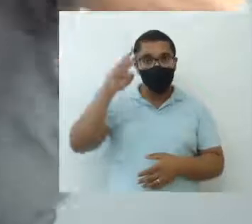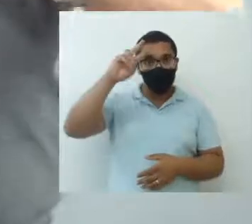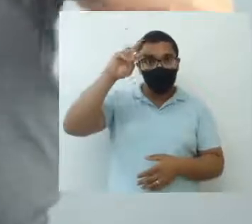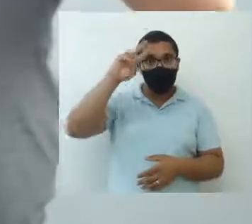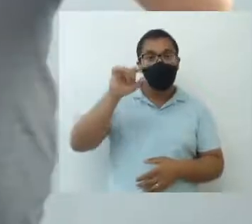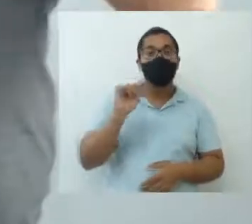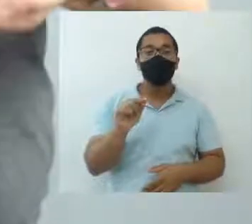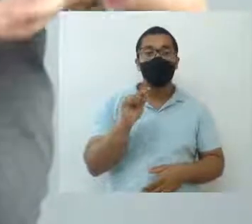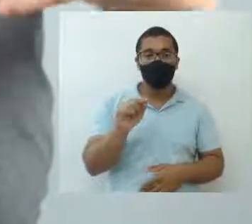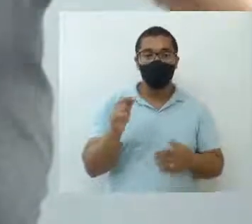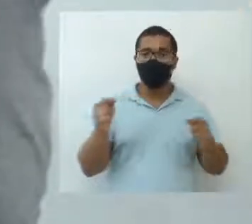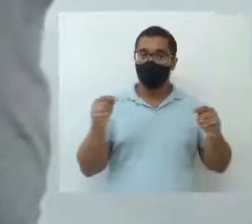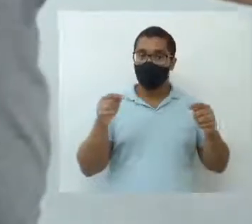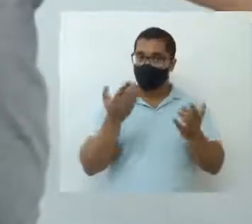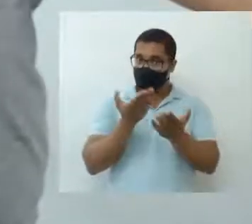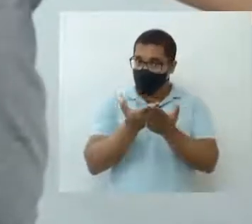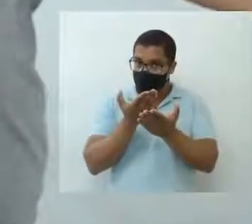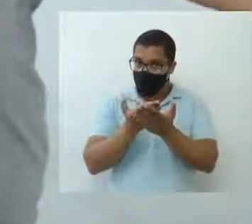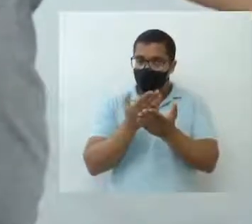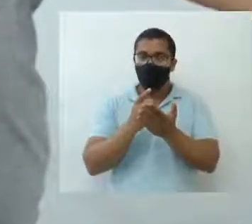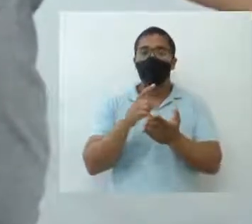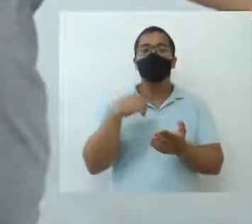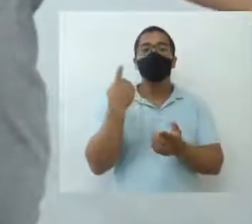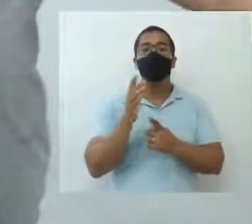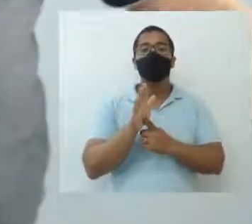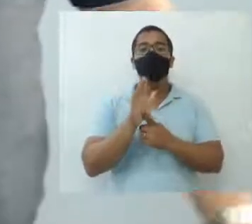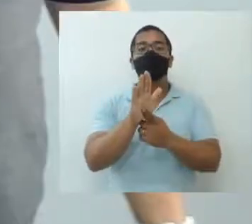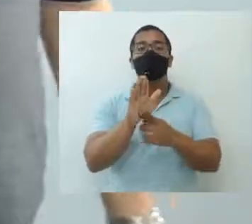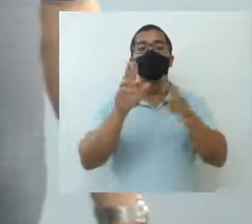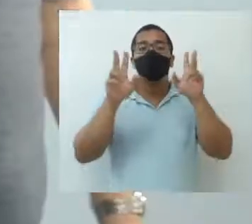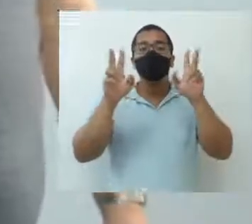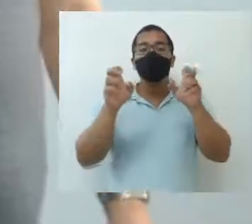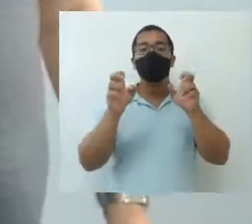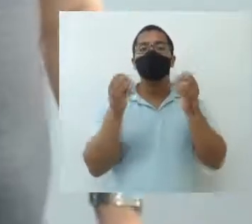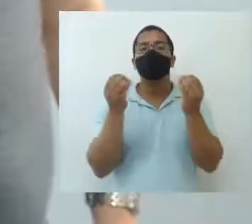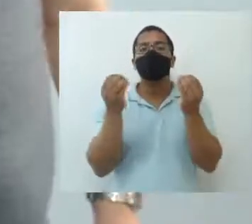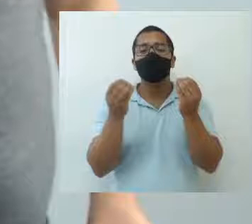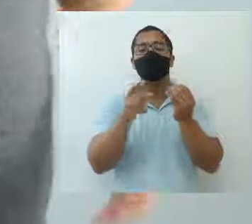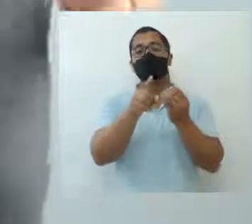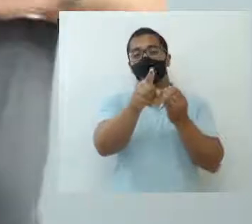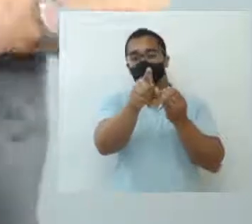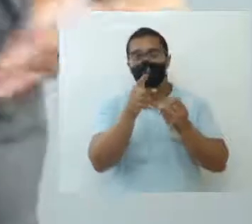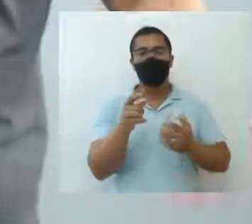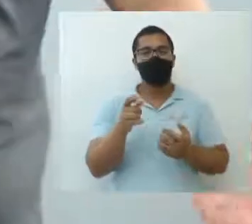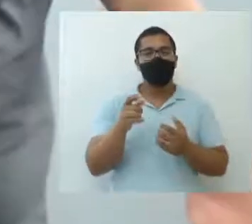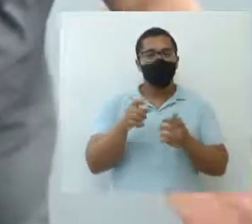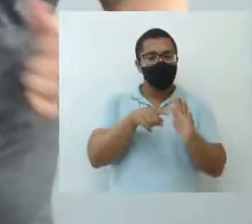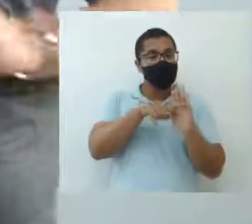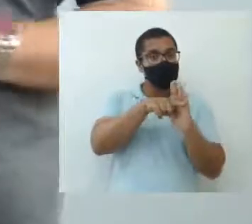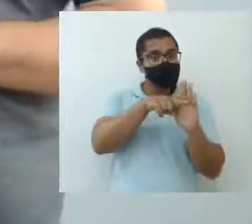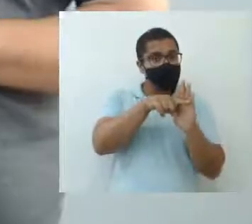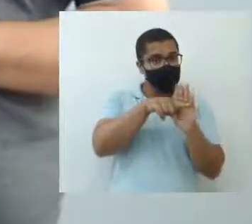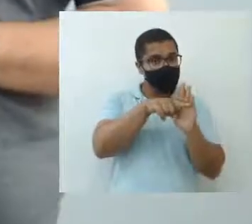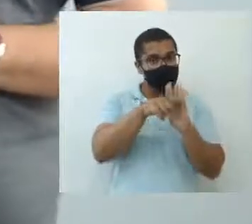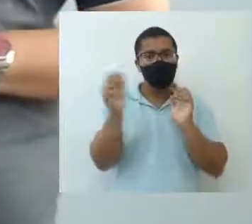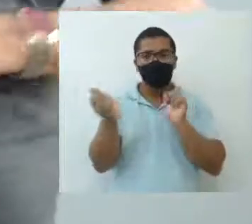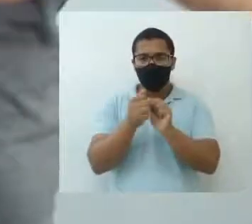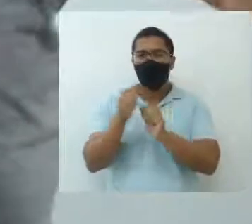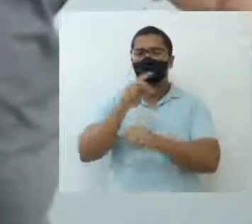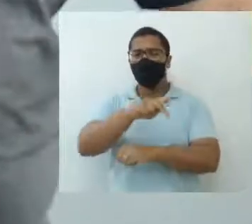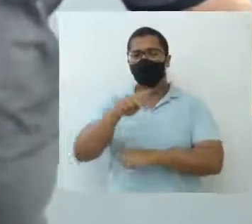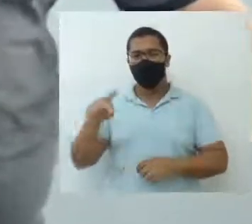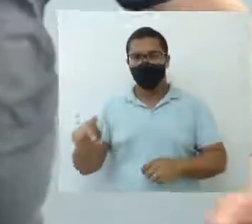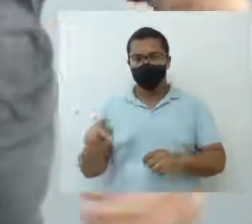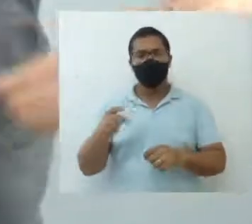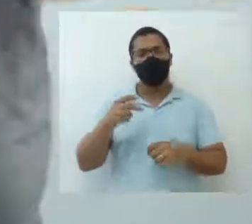sempre que em nossa aula nós apresentamos o tema para que você, estudante, possa pesquisar com o seu professor